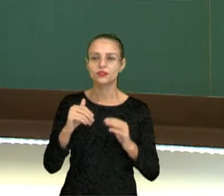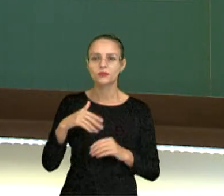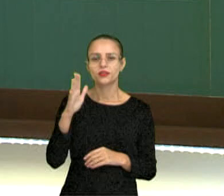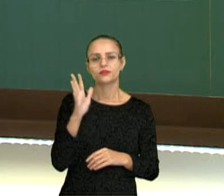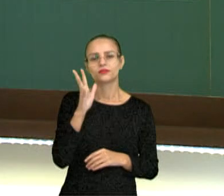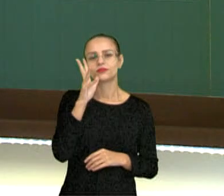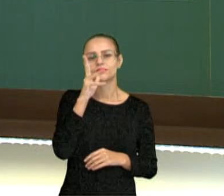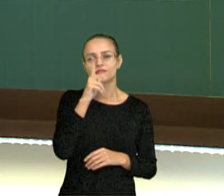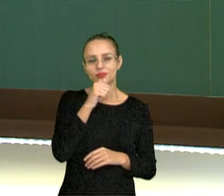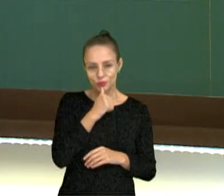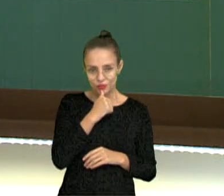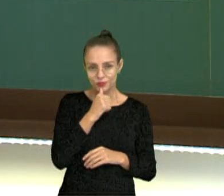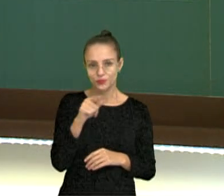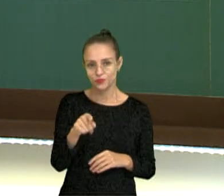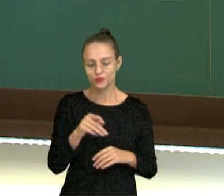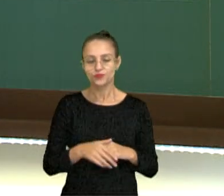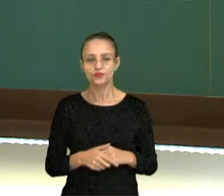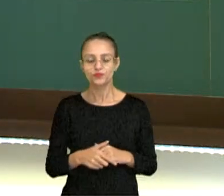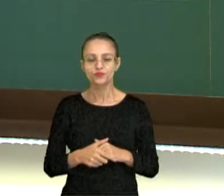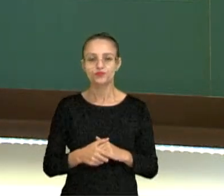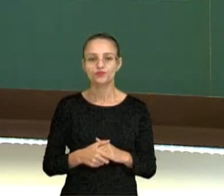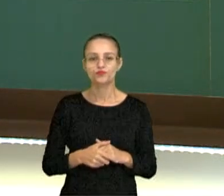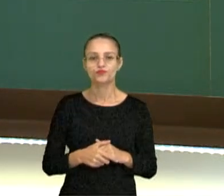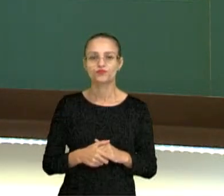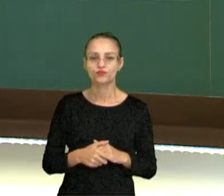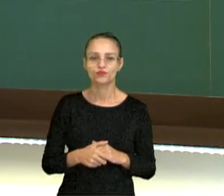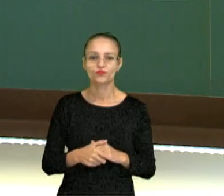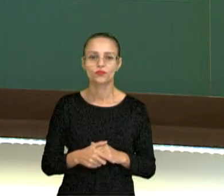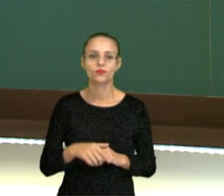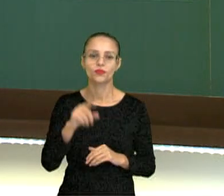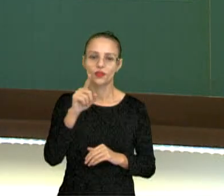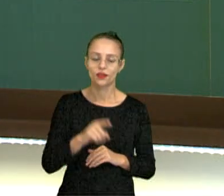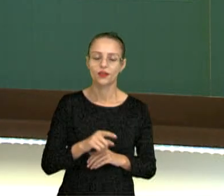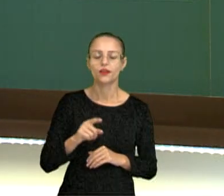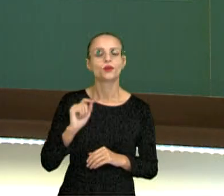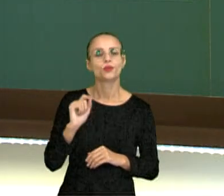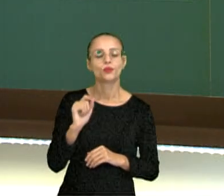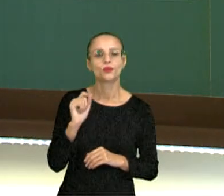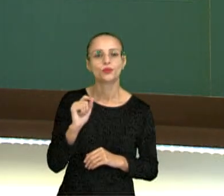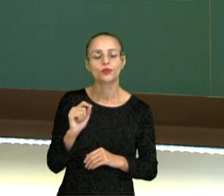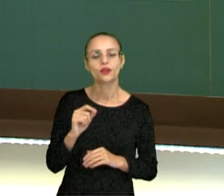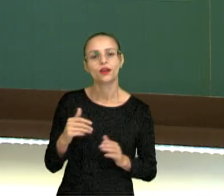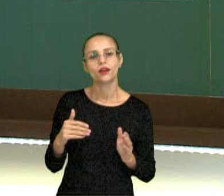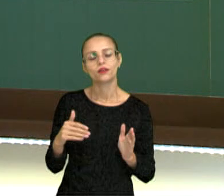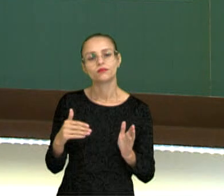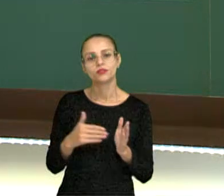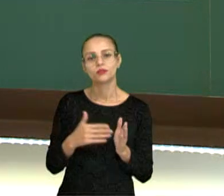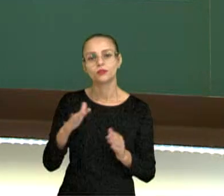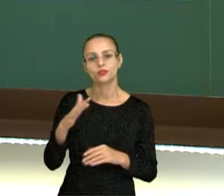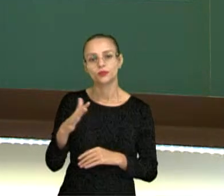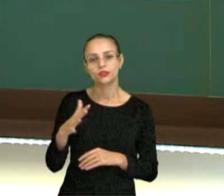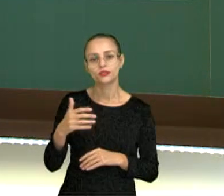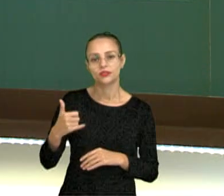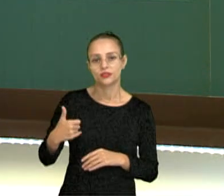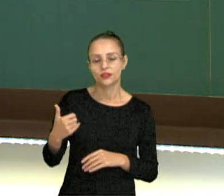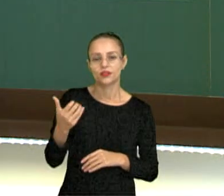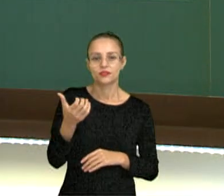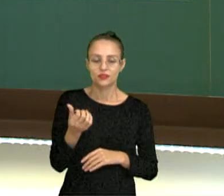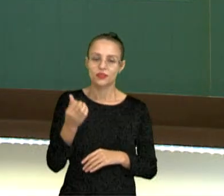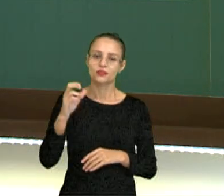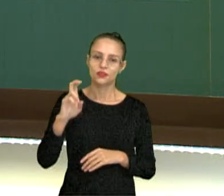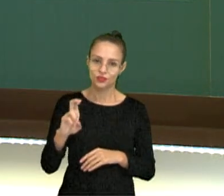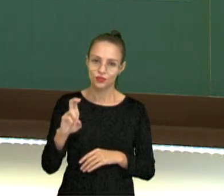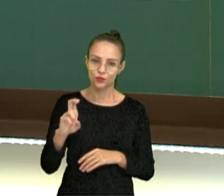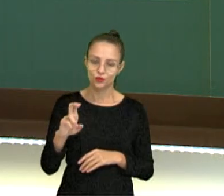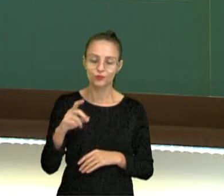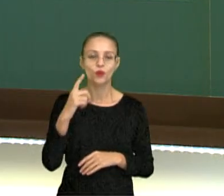longa que o indivíduo passa. Considera-se a fase adulta que vai aproximadamente até 65 anos.